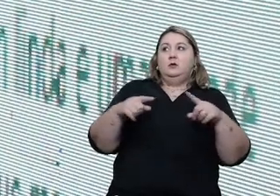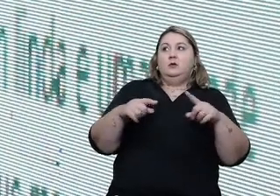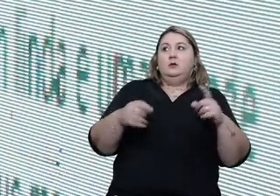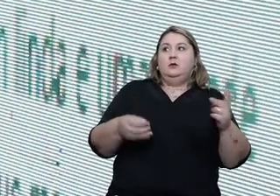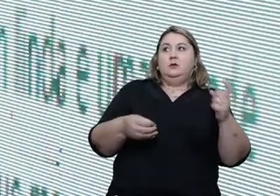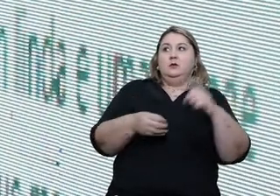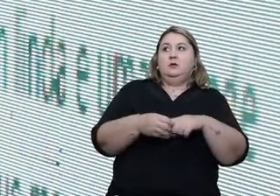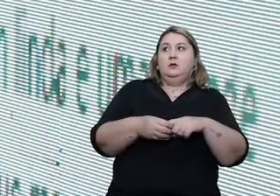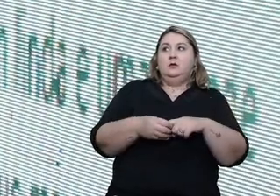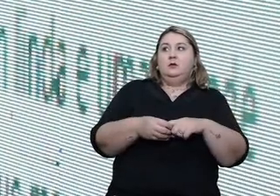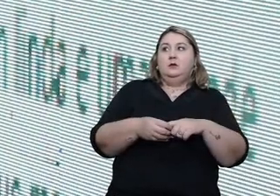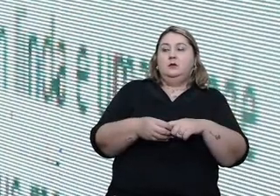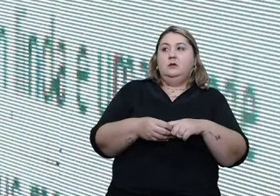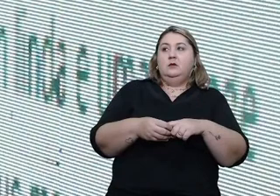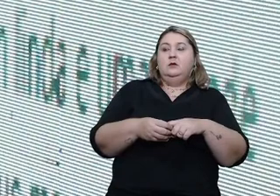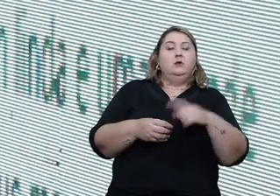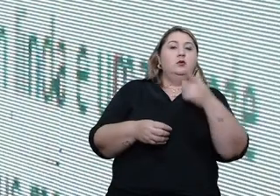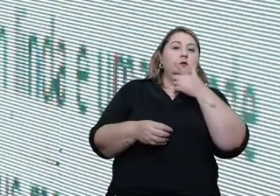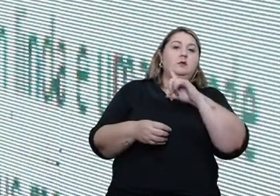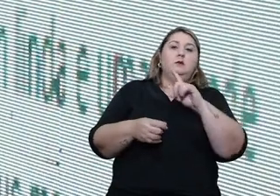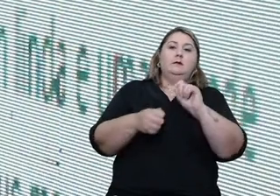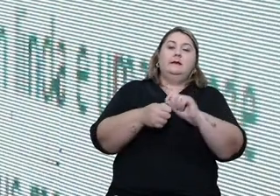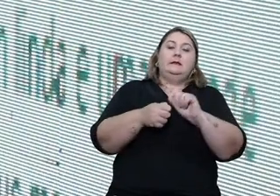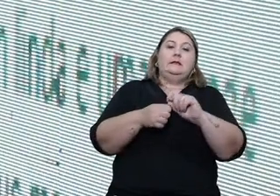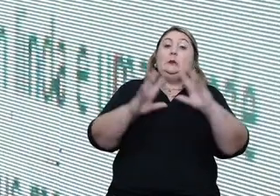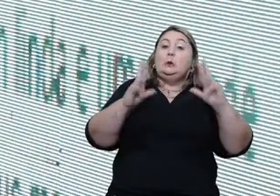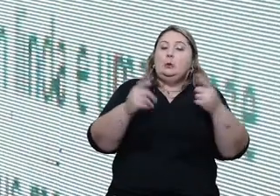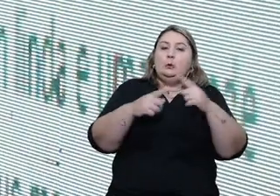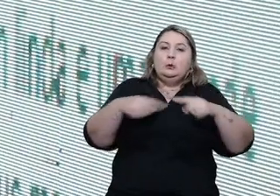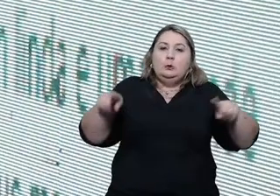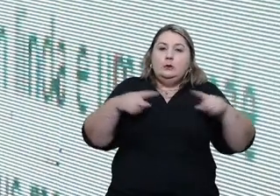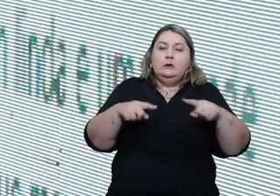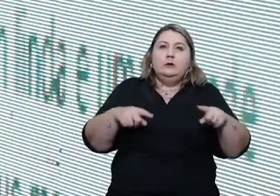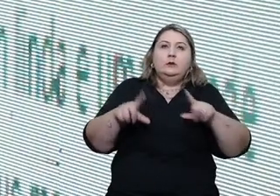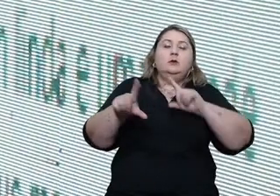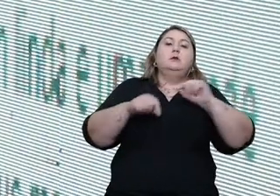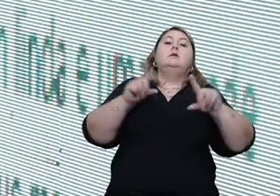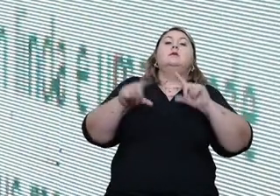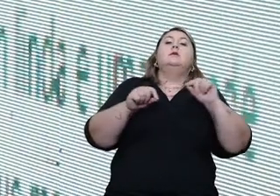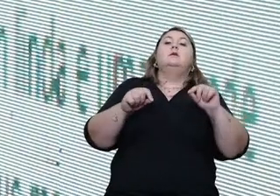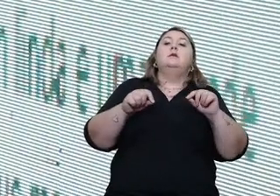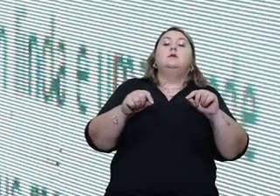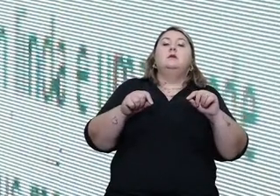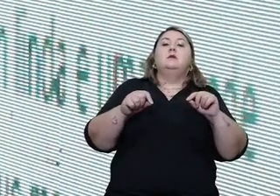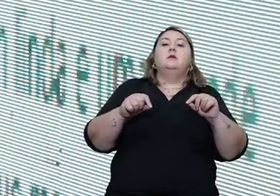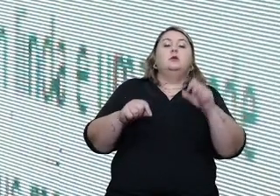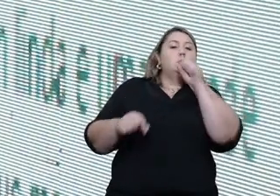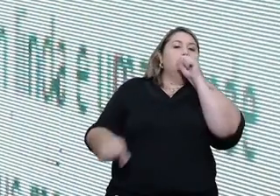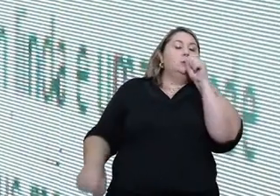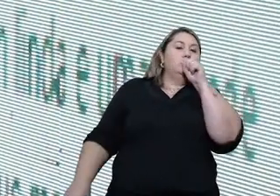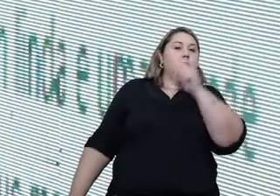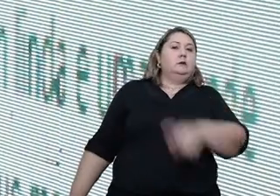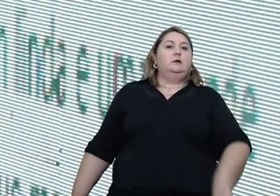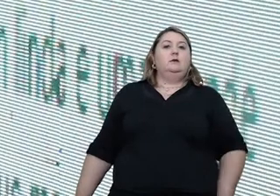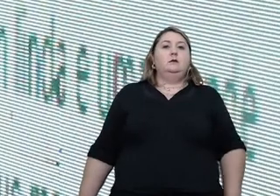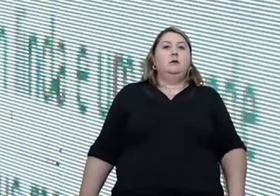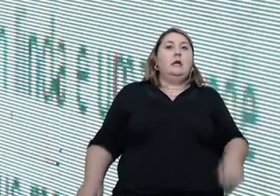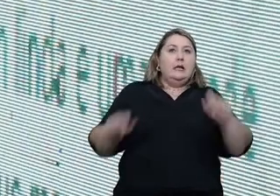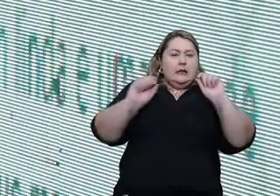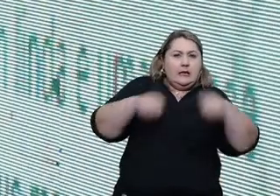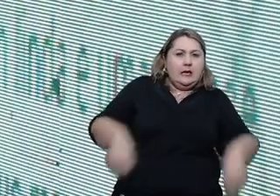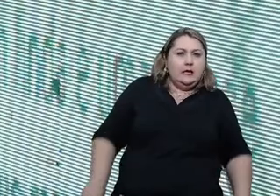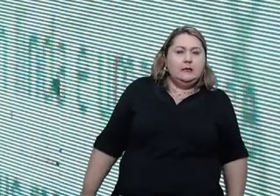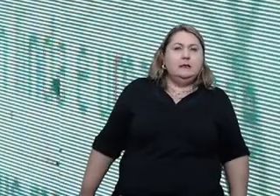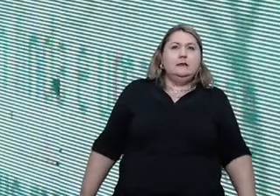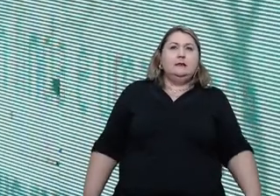gente volta, porque a gente não vai conseguir atender todos os pedidos, né? Para que vocês toquem o que vocês curtem, aquela coisa de show mesmo, sabe? Dá pra fazer?